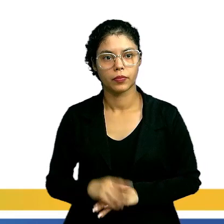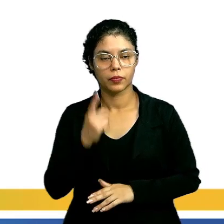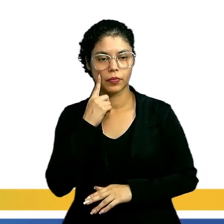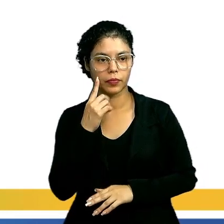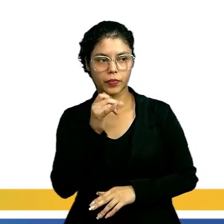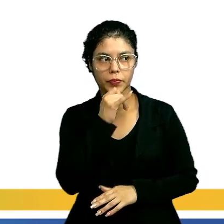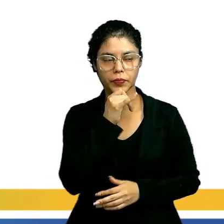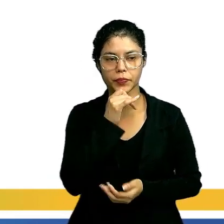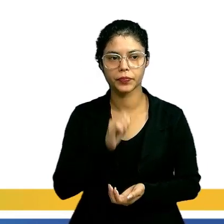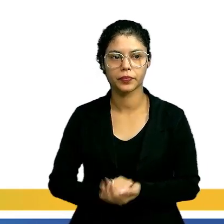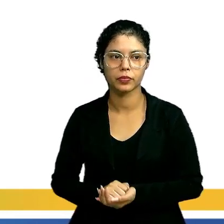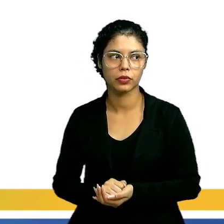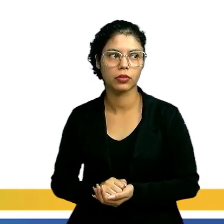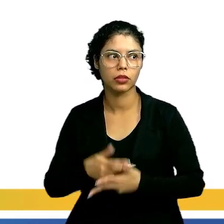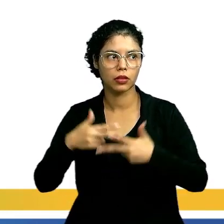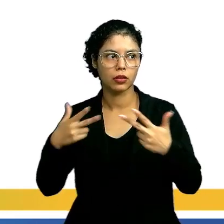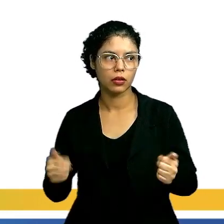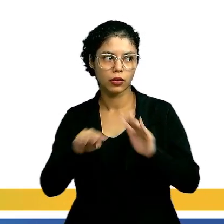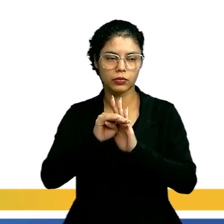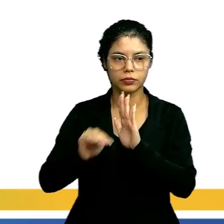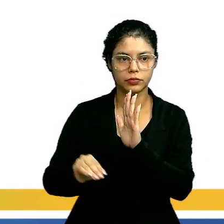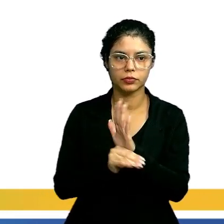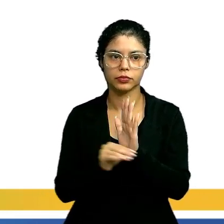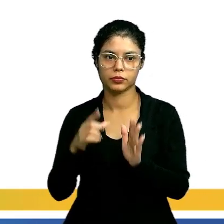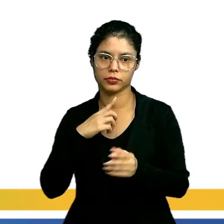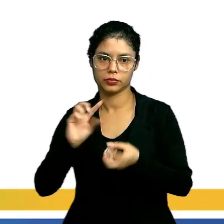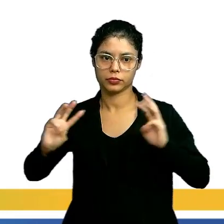Vejamos um exemplo. O objeto da figura abaixo